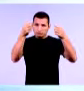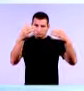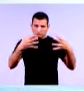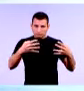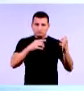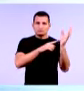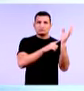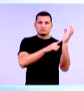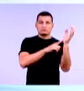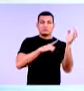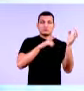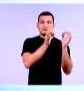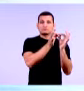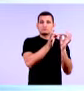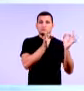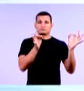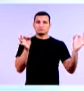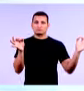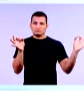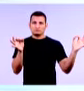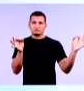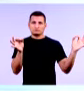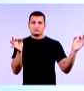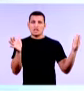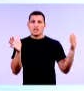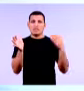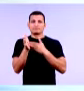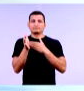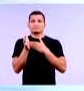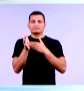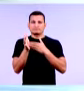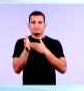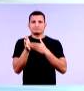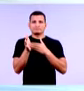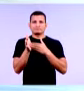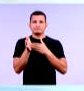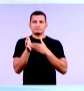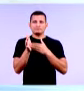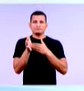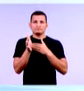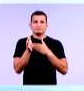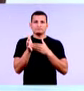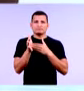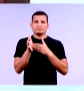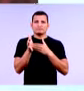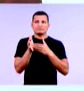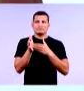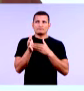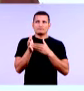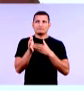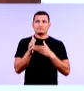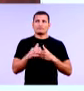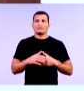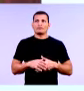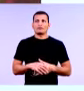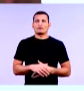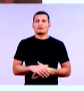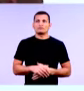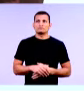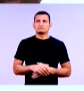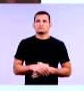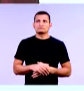tem um alcance limitado, tá certo? Então, como nós vemos, você viu que